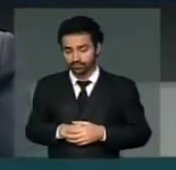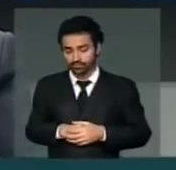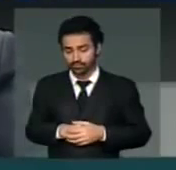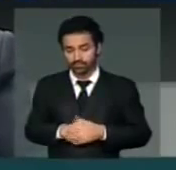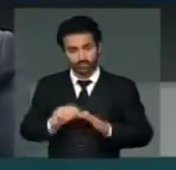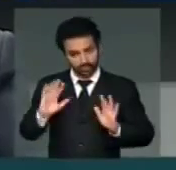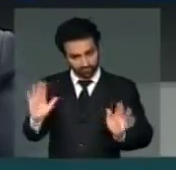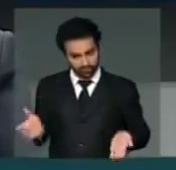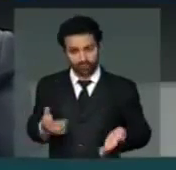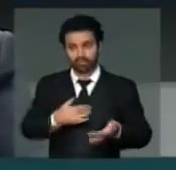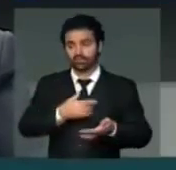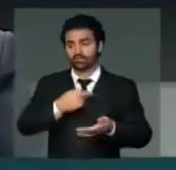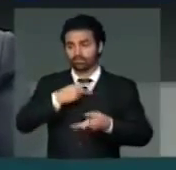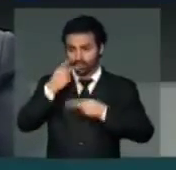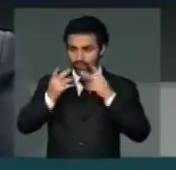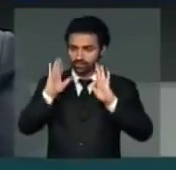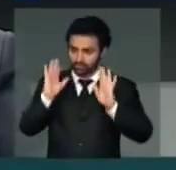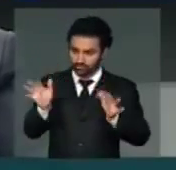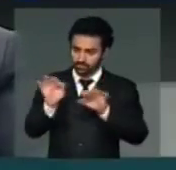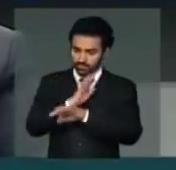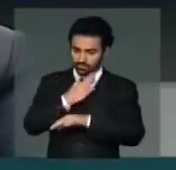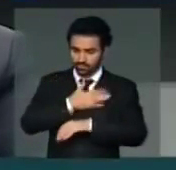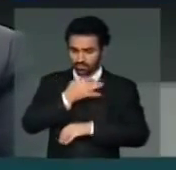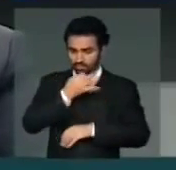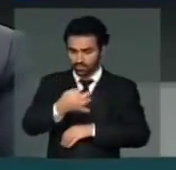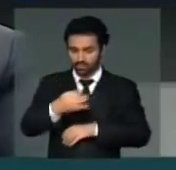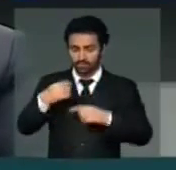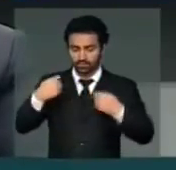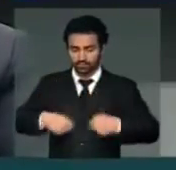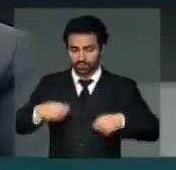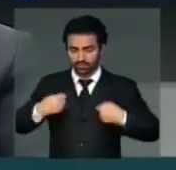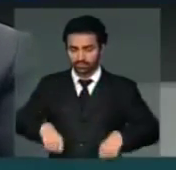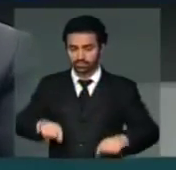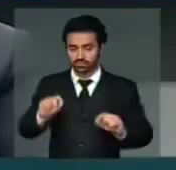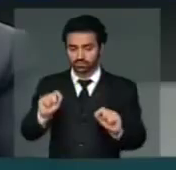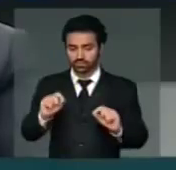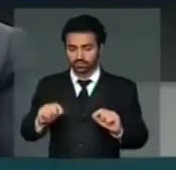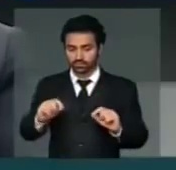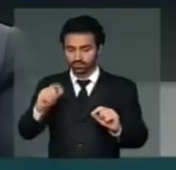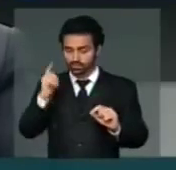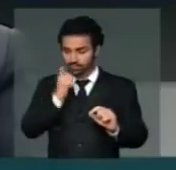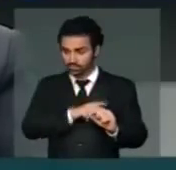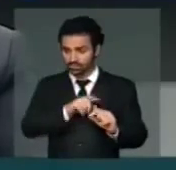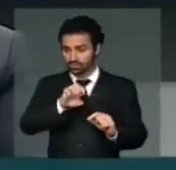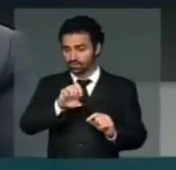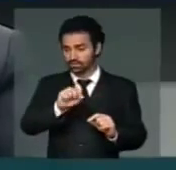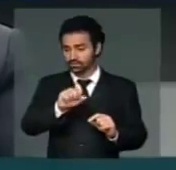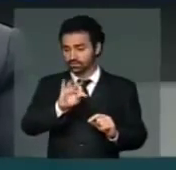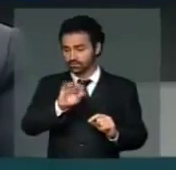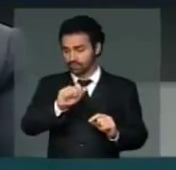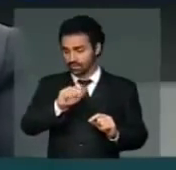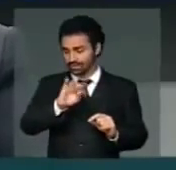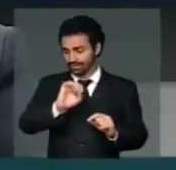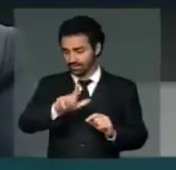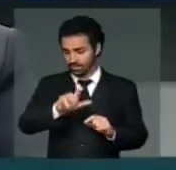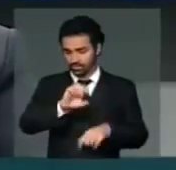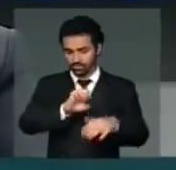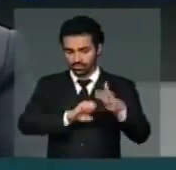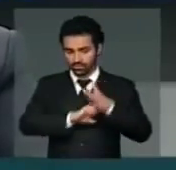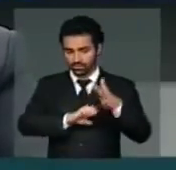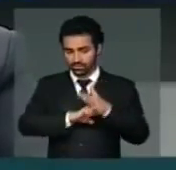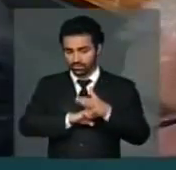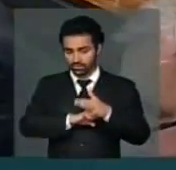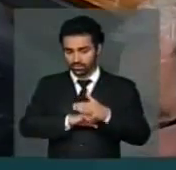me manifestei aqui sobre a minha opinião de que é preciso, para chegar às estatais, e as estatais que atuam no mercado...